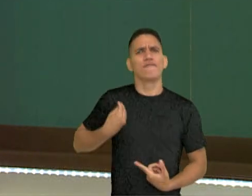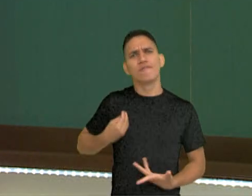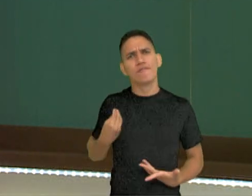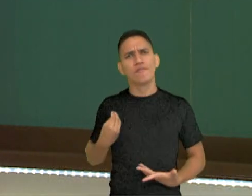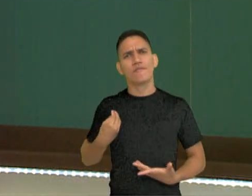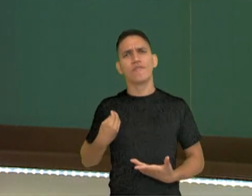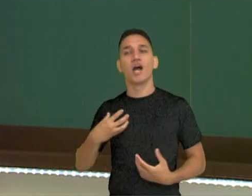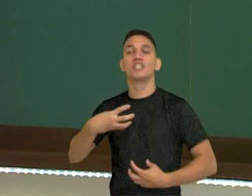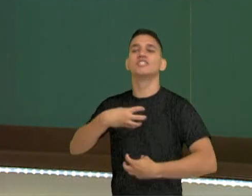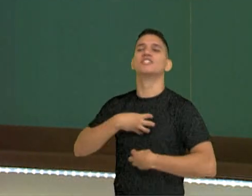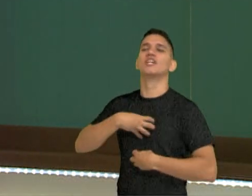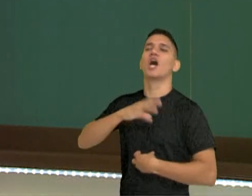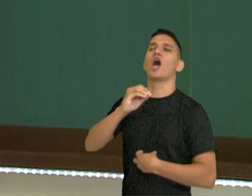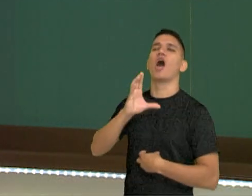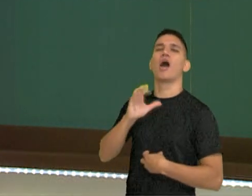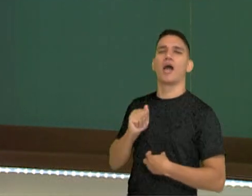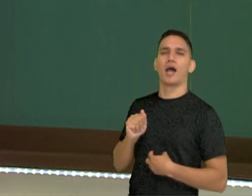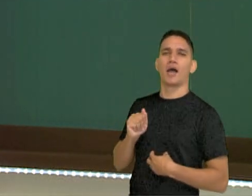da vida. Está na